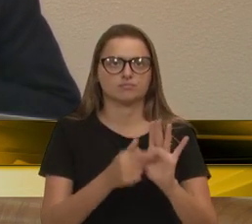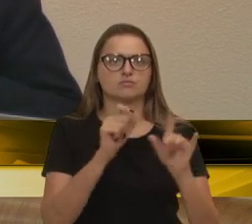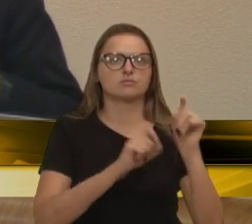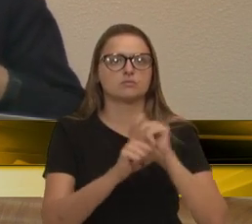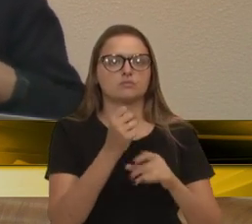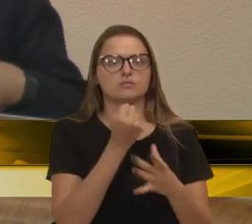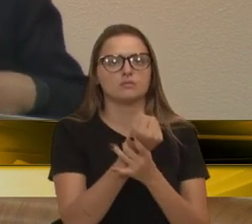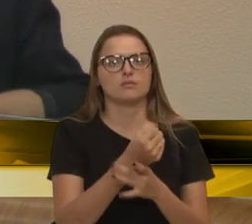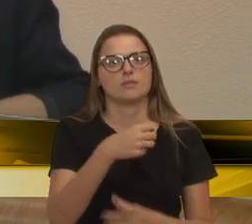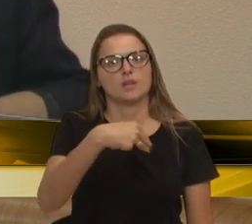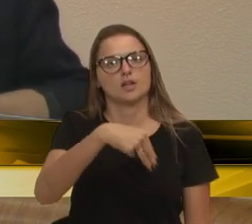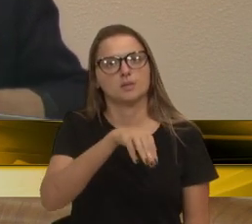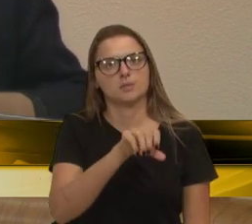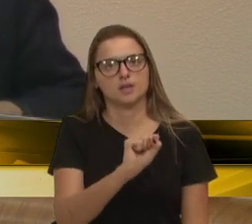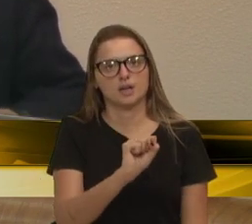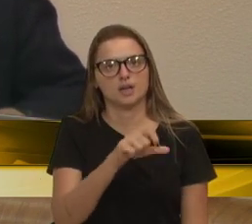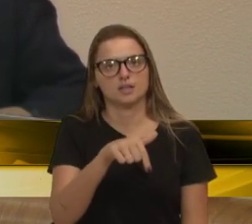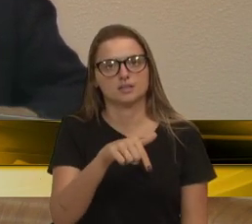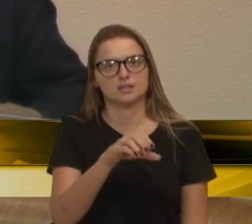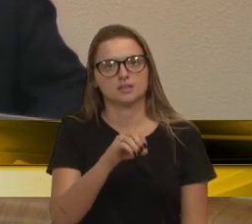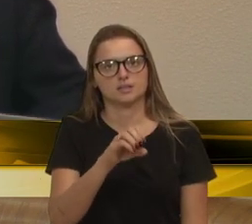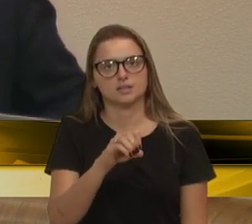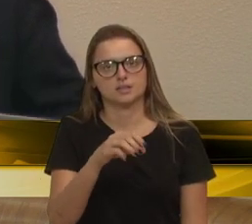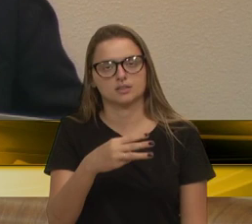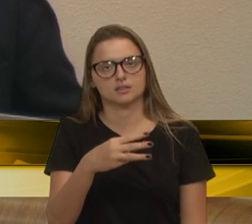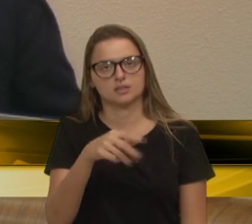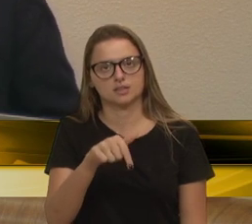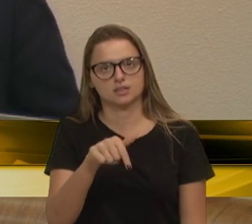número MS